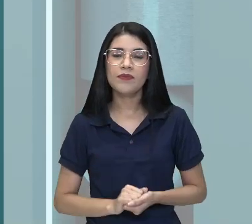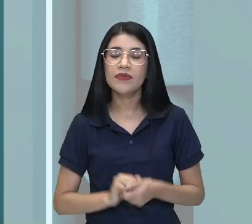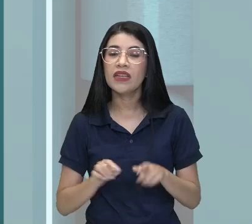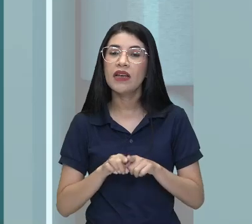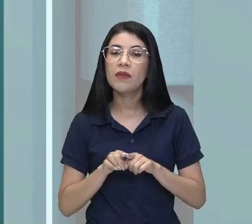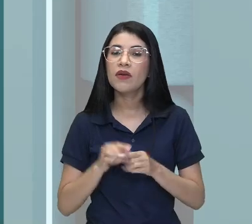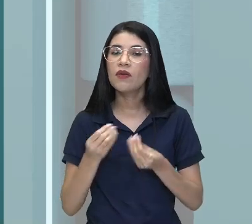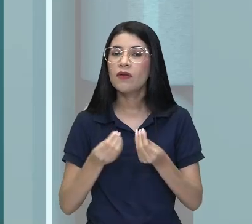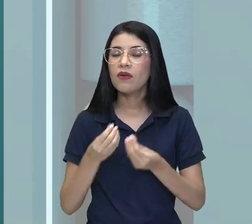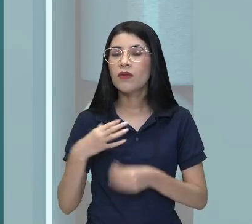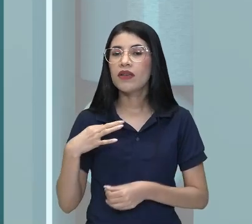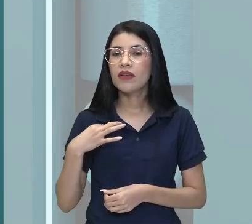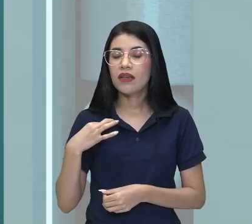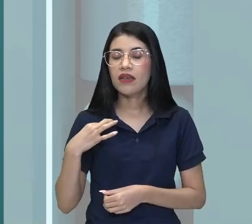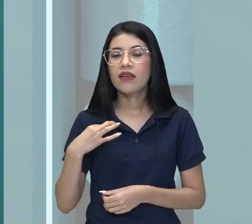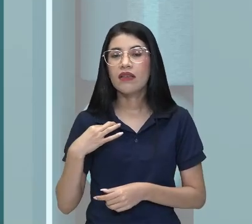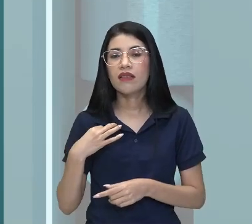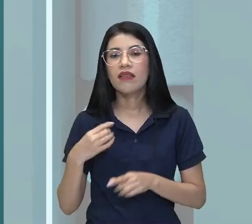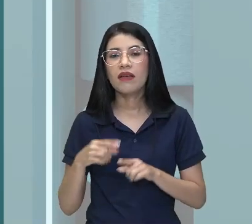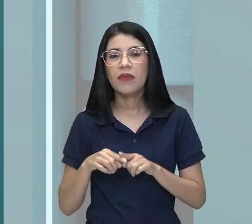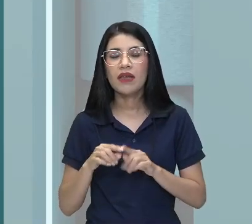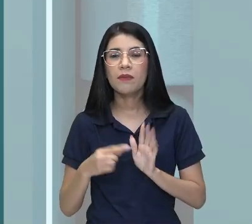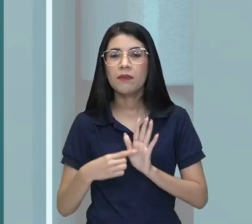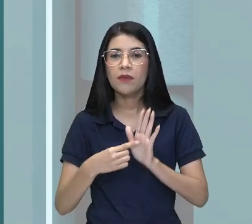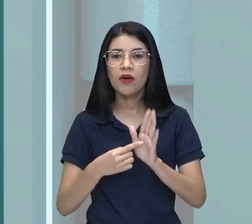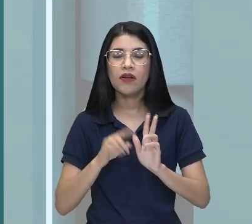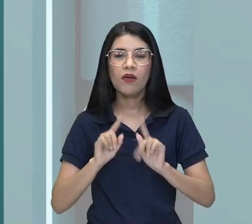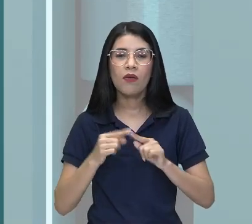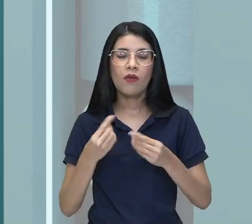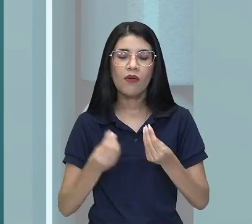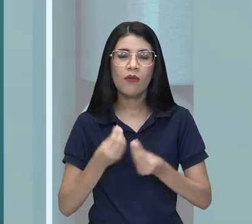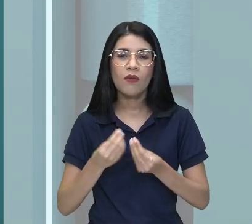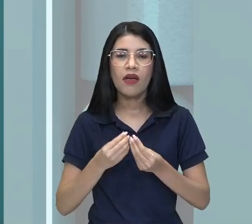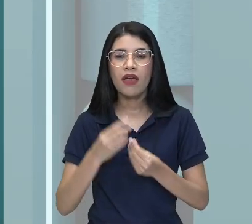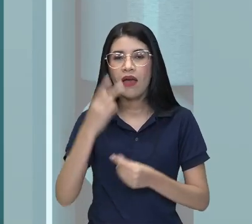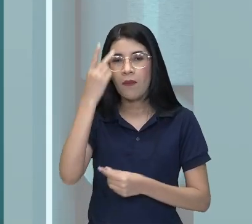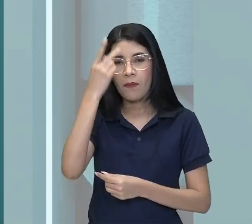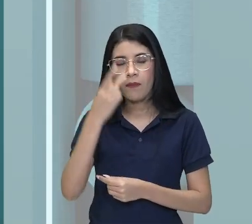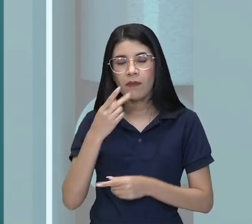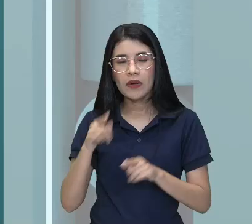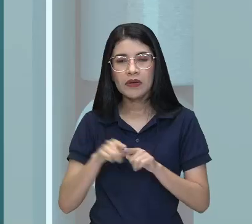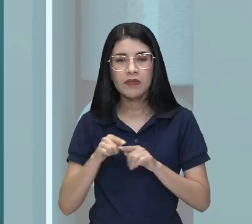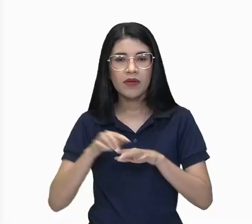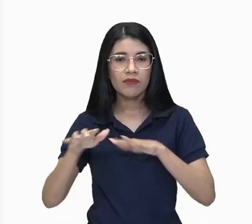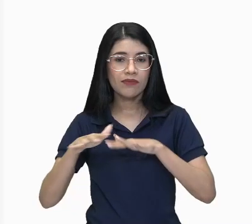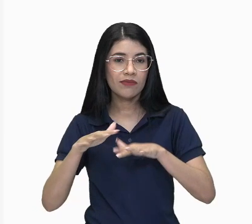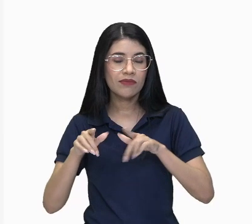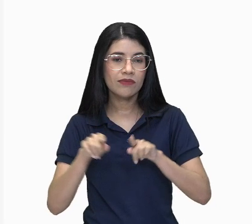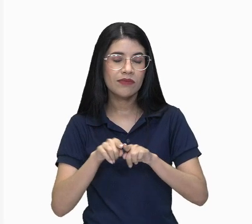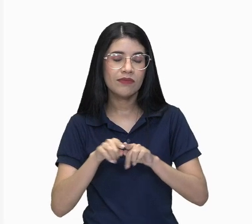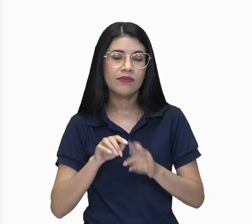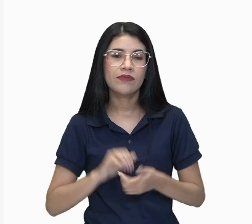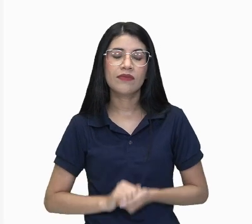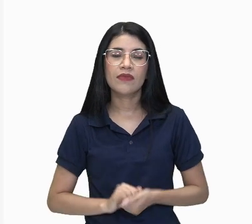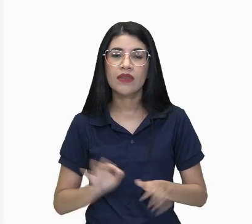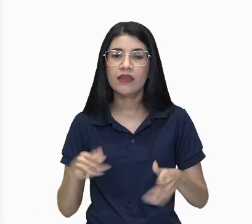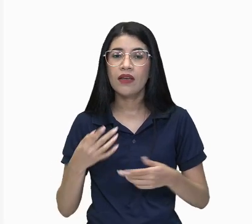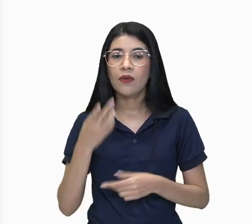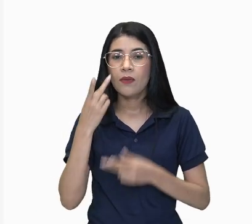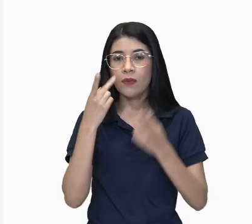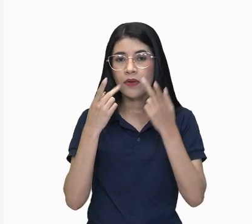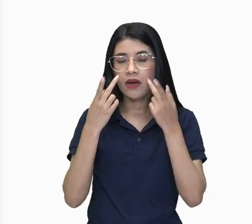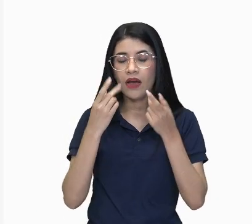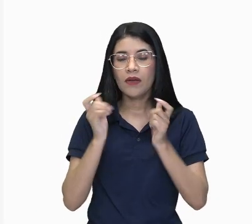veste comunica a tua personalidade, os teus movimentos também. Certo? Então, o teatro ele vai ajudar